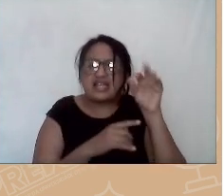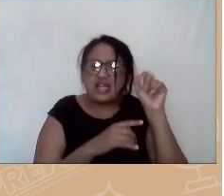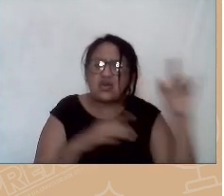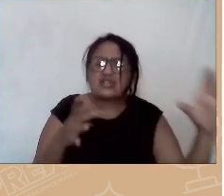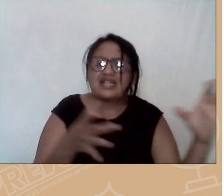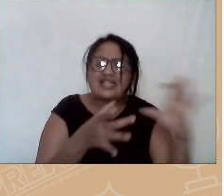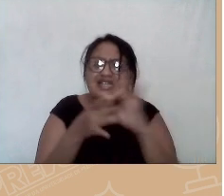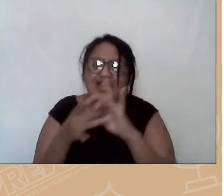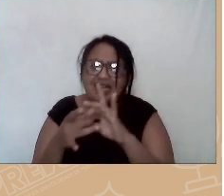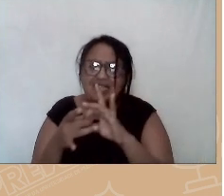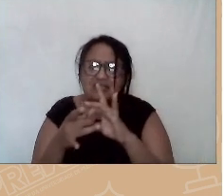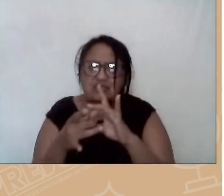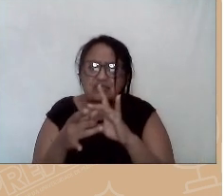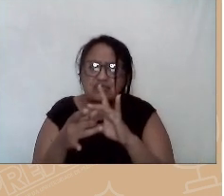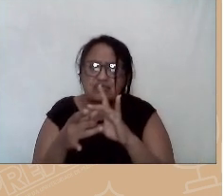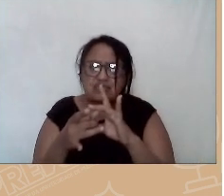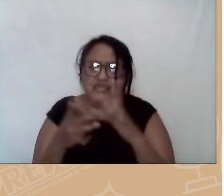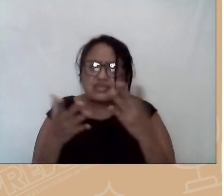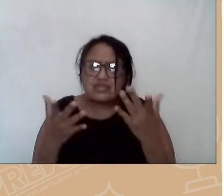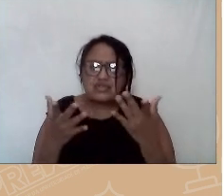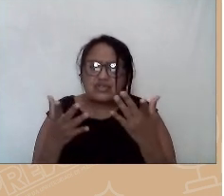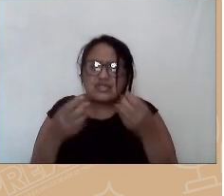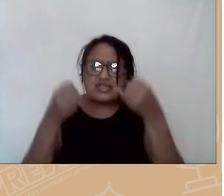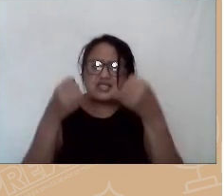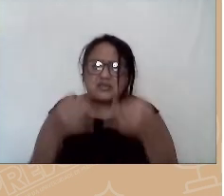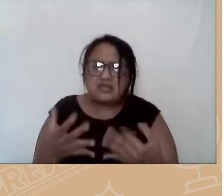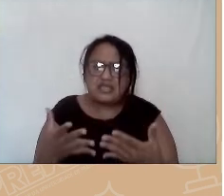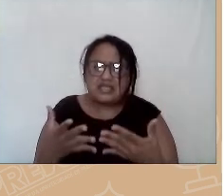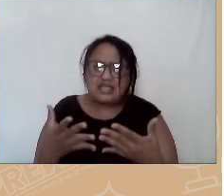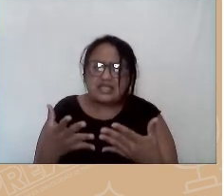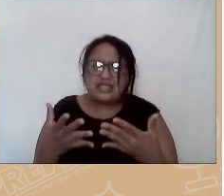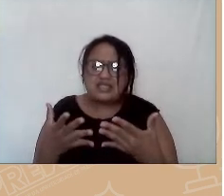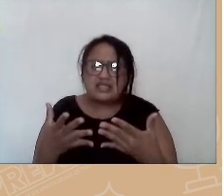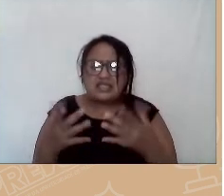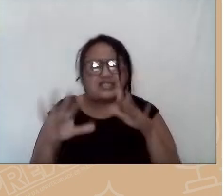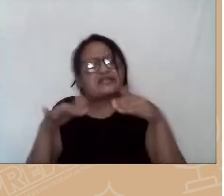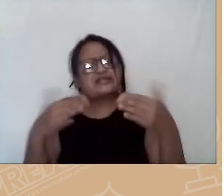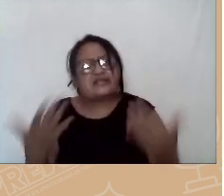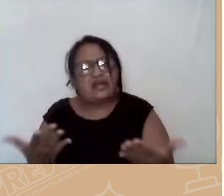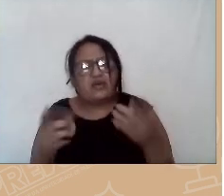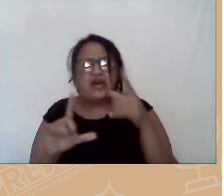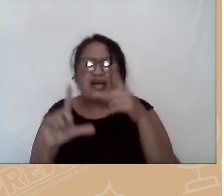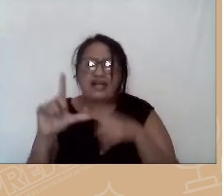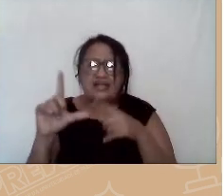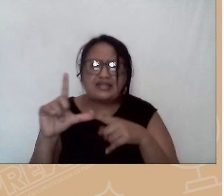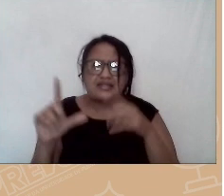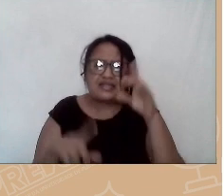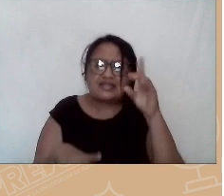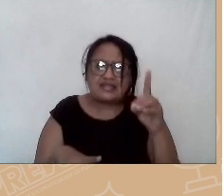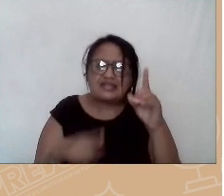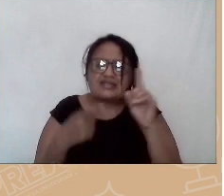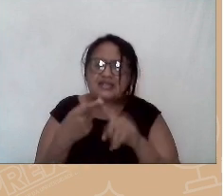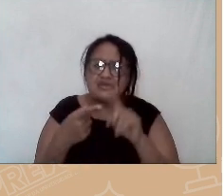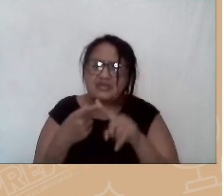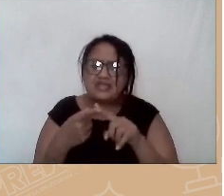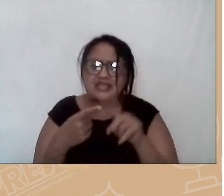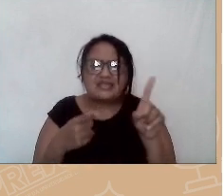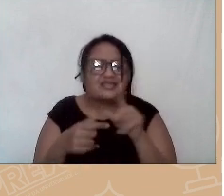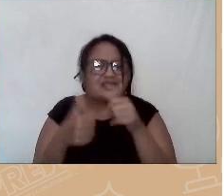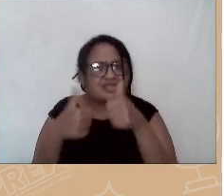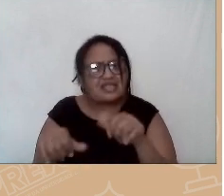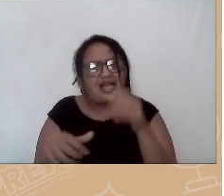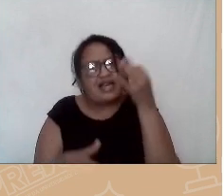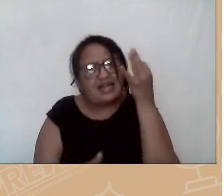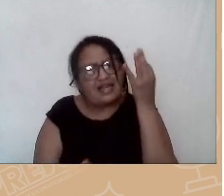e contemplativos a letra D também está incorreta Gregório não se caracteriza por temas ligados ao misticismo